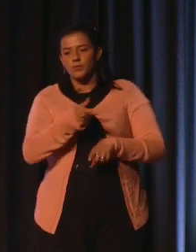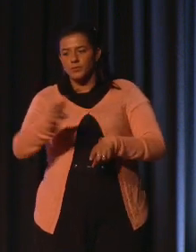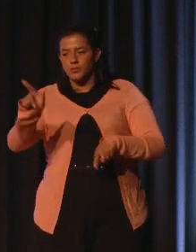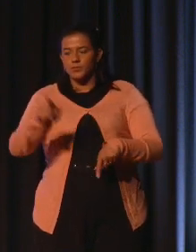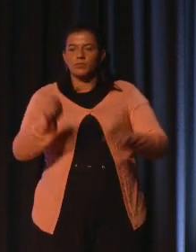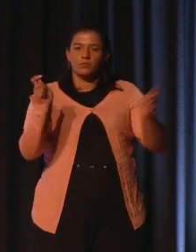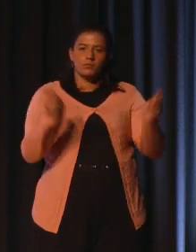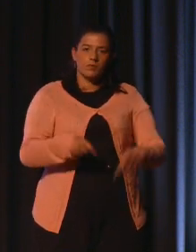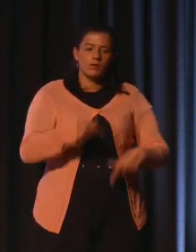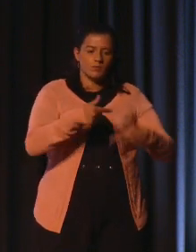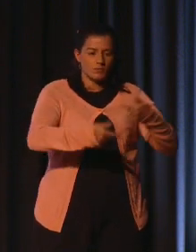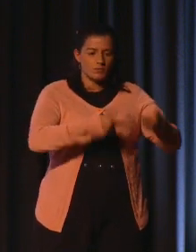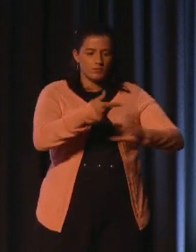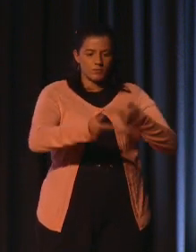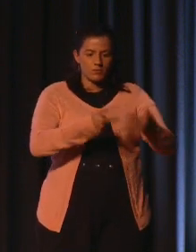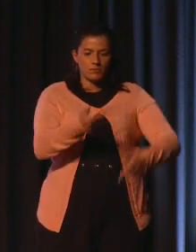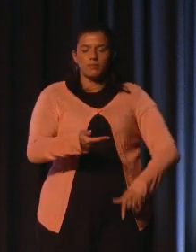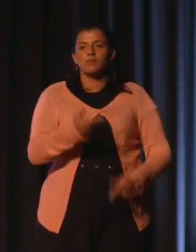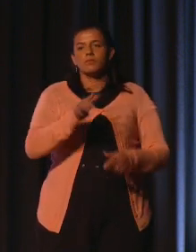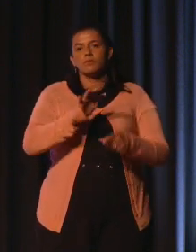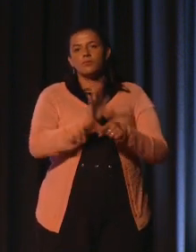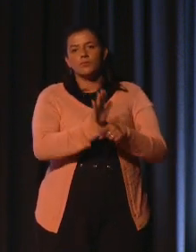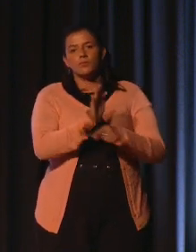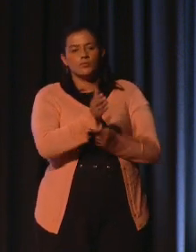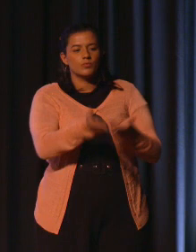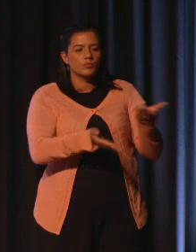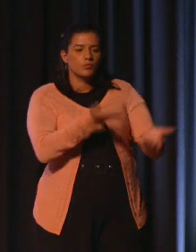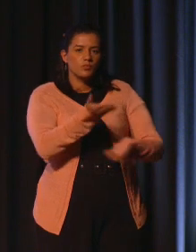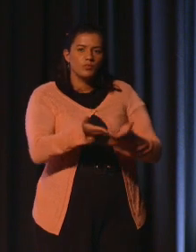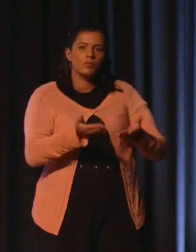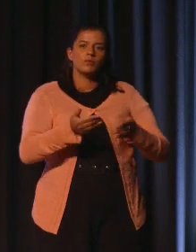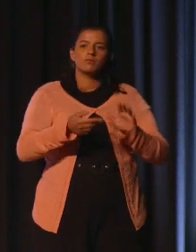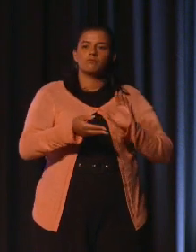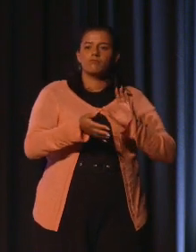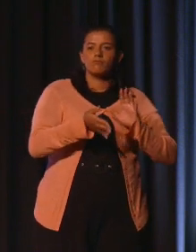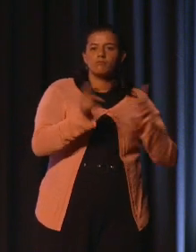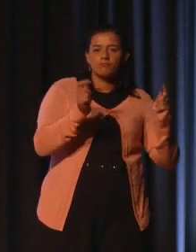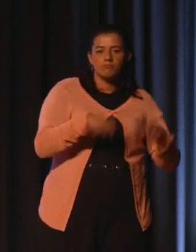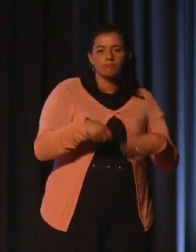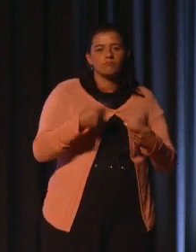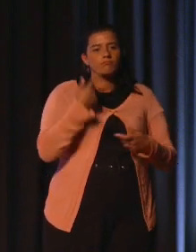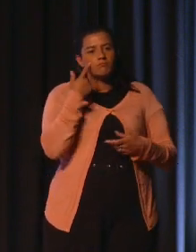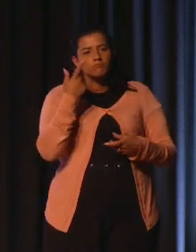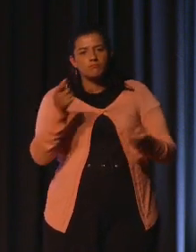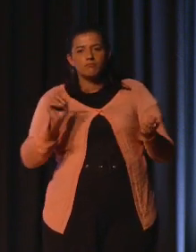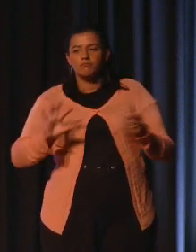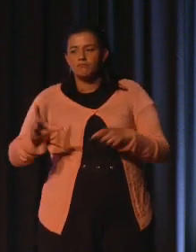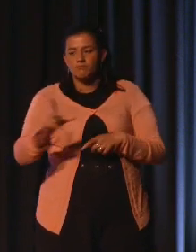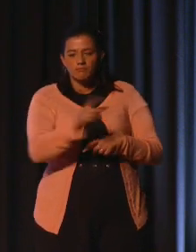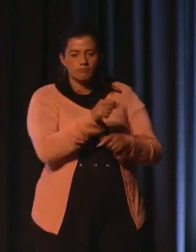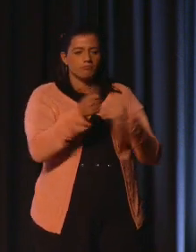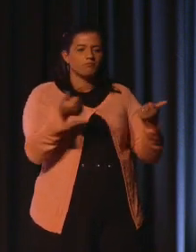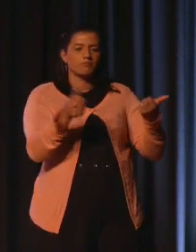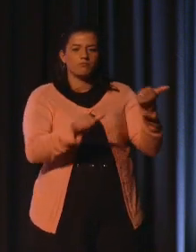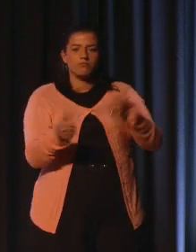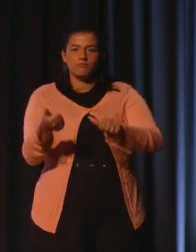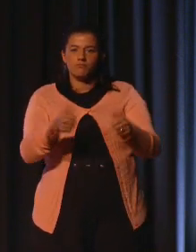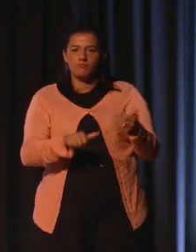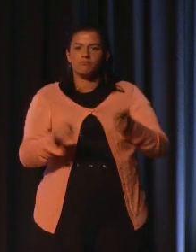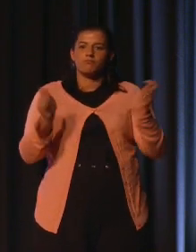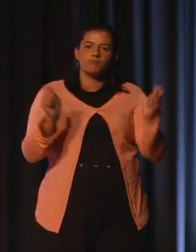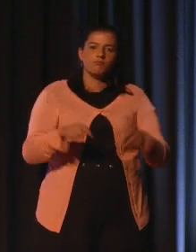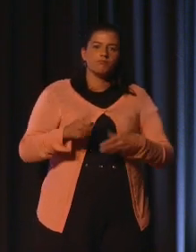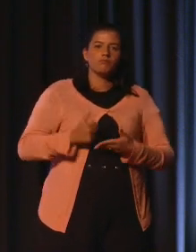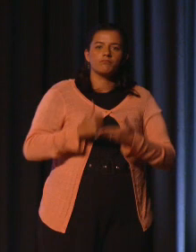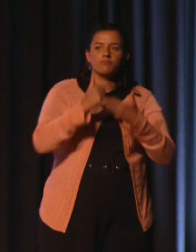seria os serviços clínicos, incluindo o cuidado farmacêutico e também a pesquisa clínica. Isso tudo como algo integral para levar